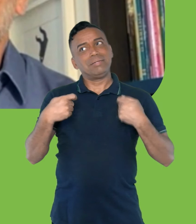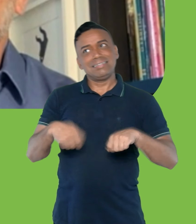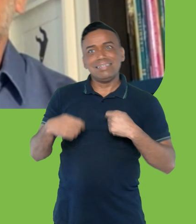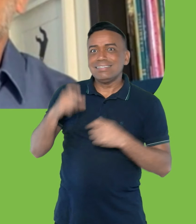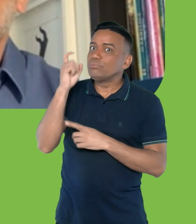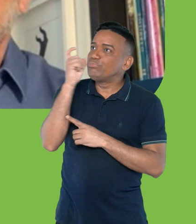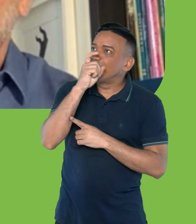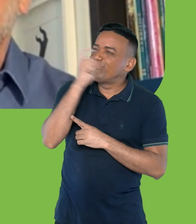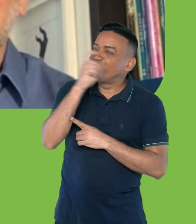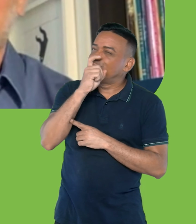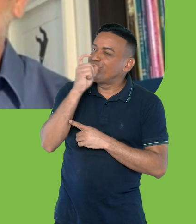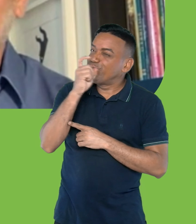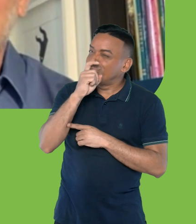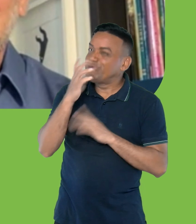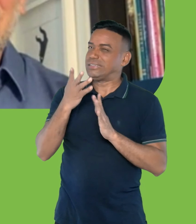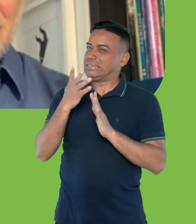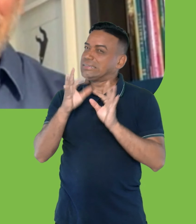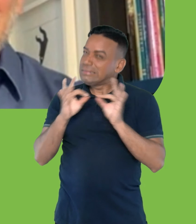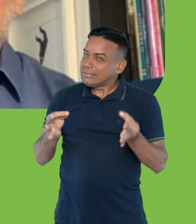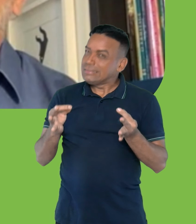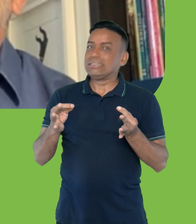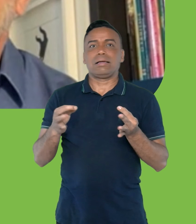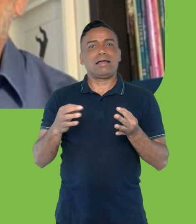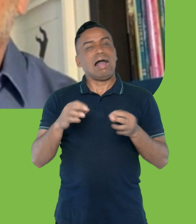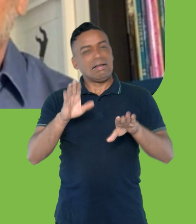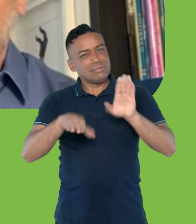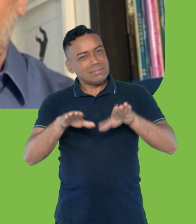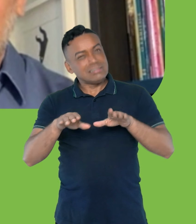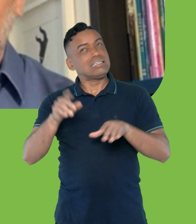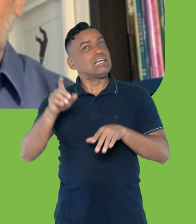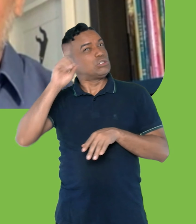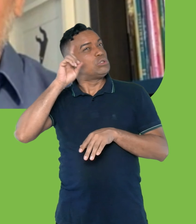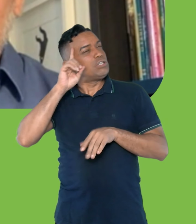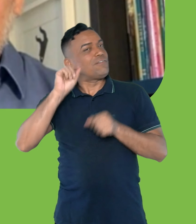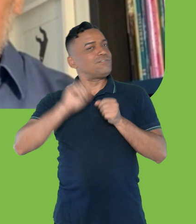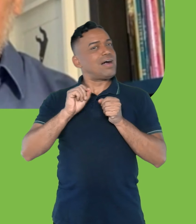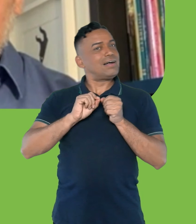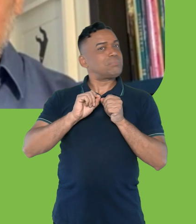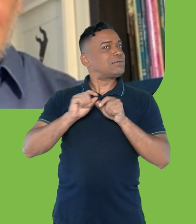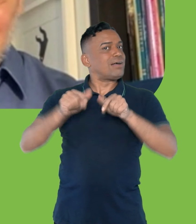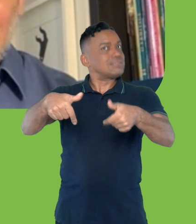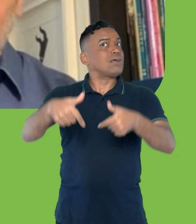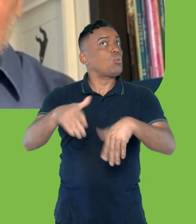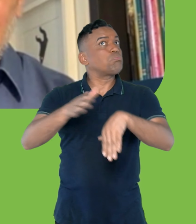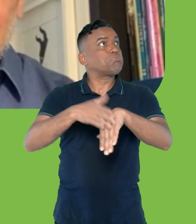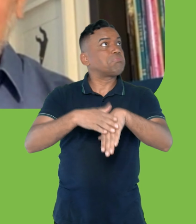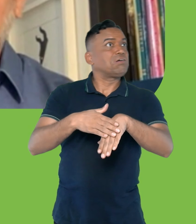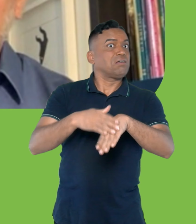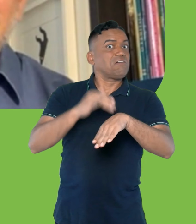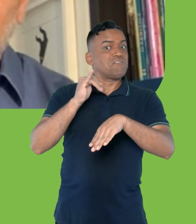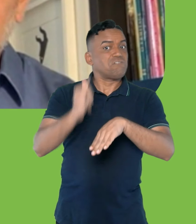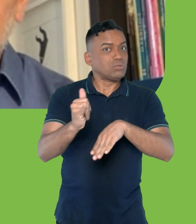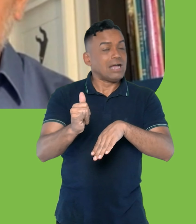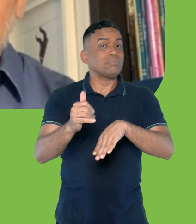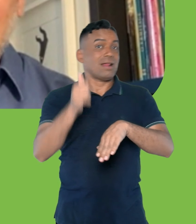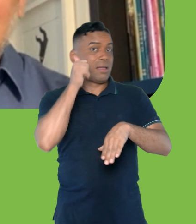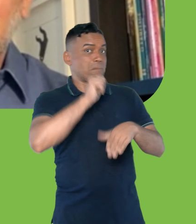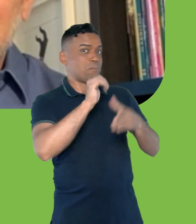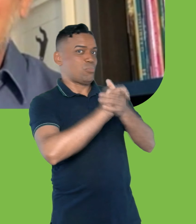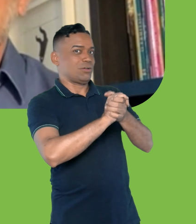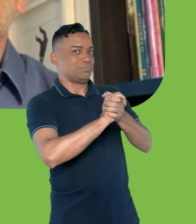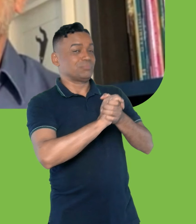de algo assim que a gente costuma fazer no dia a dia, sem pensar nos efeitos que podem causar, né, dessa mentira contada para sua esposa, né,